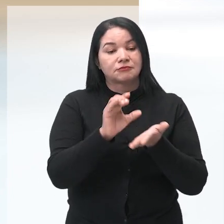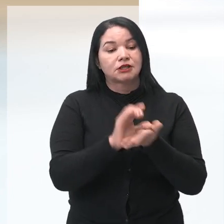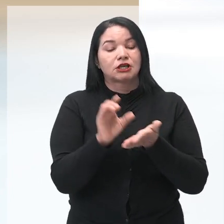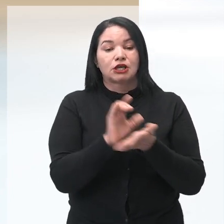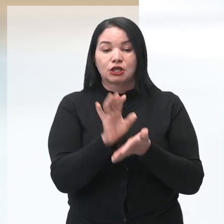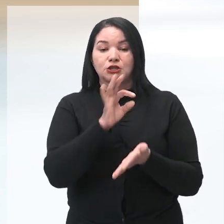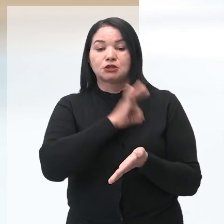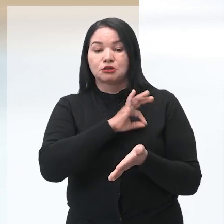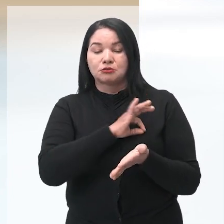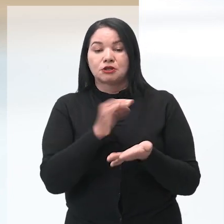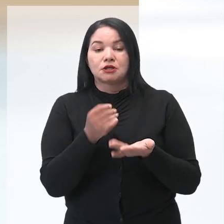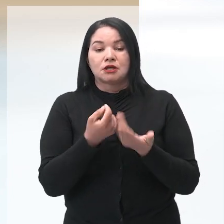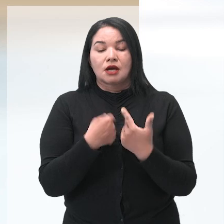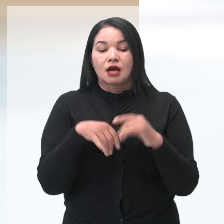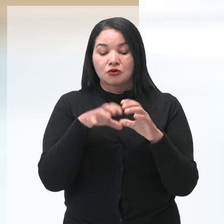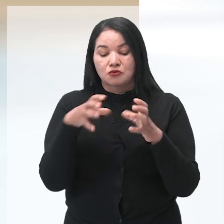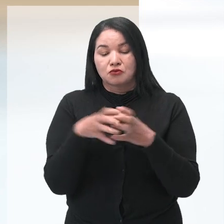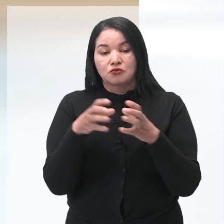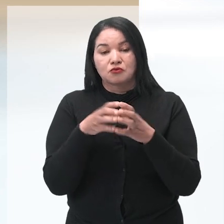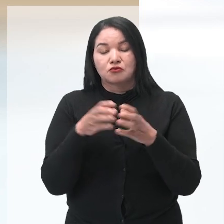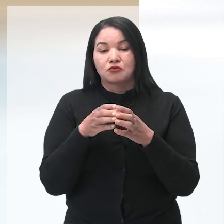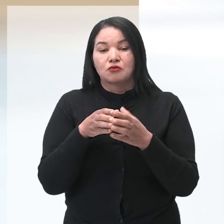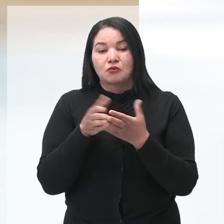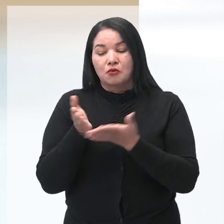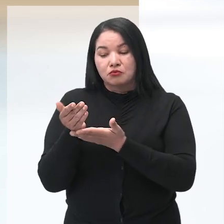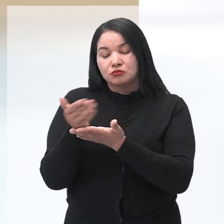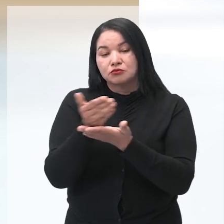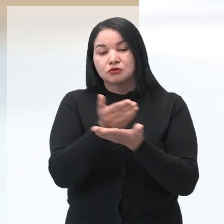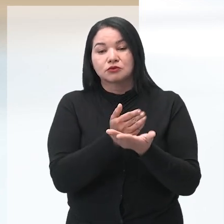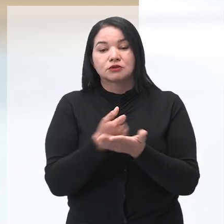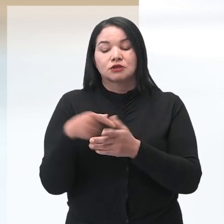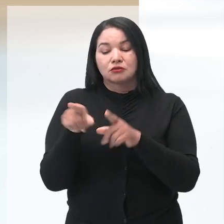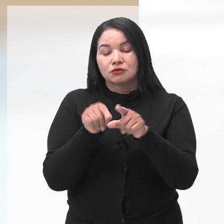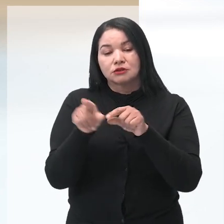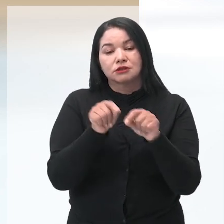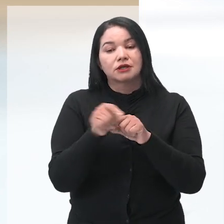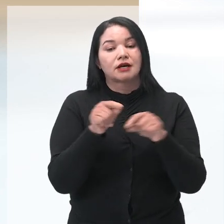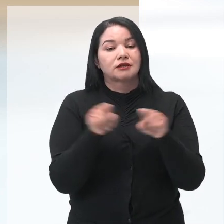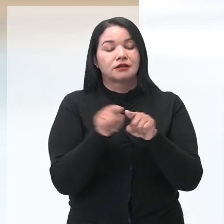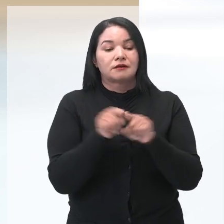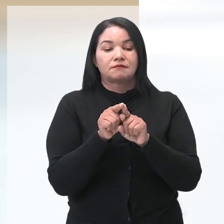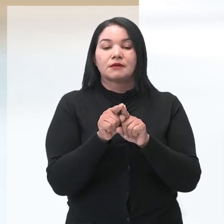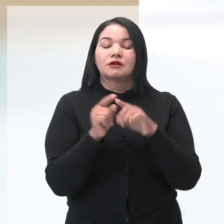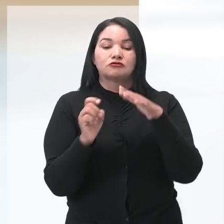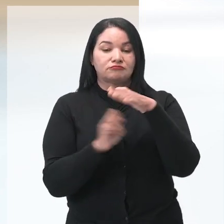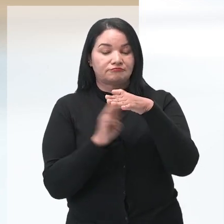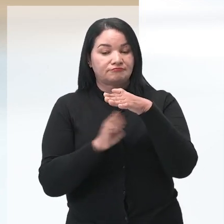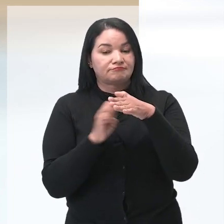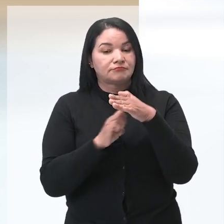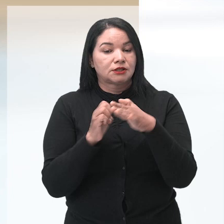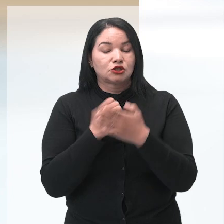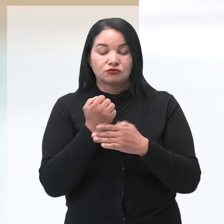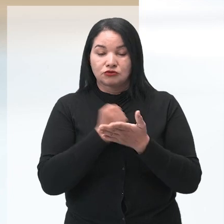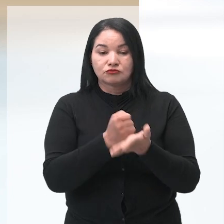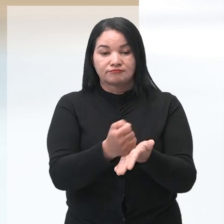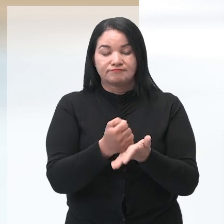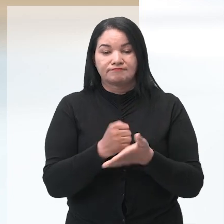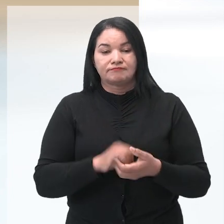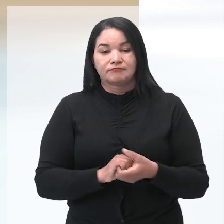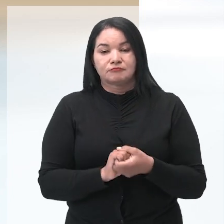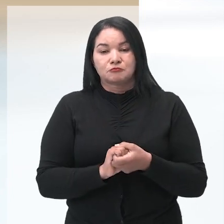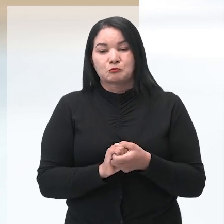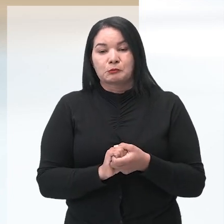trabalho em cooperativas e empresas de reciclagem. Olha só que ponto importante, né? A partir do momento em